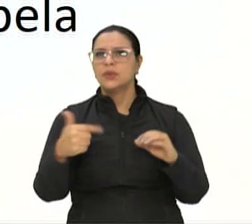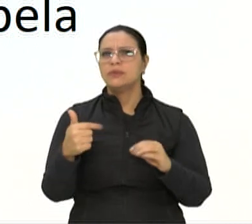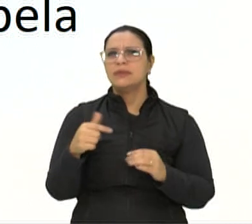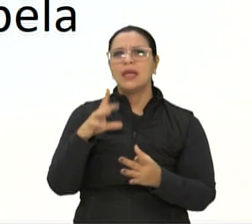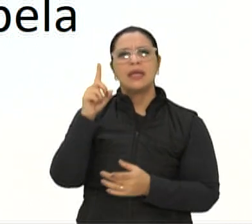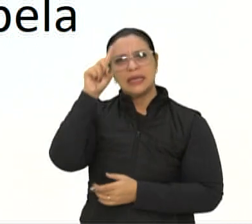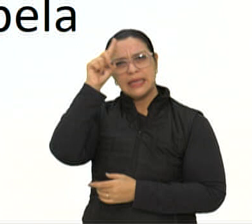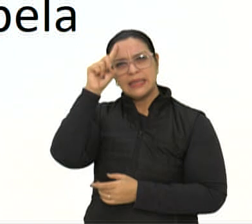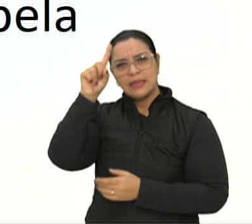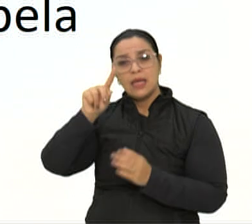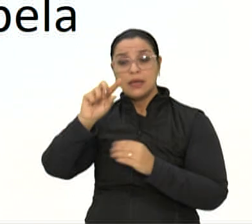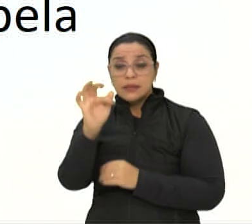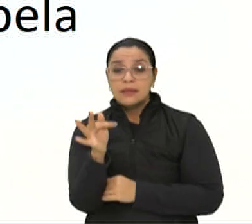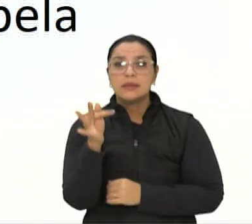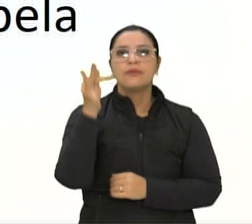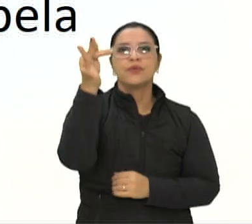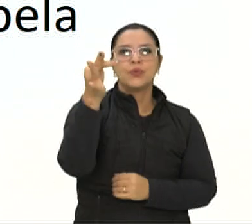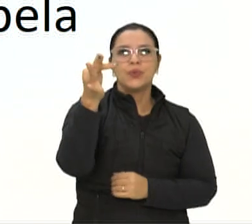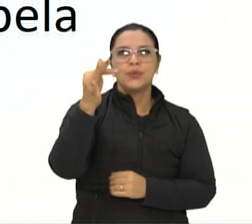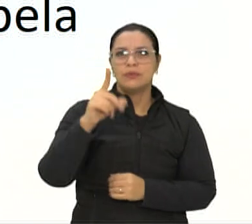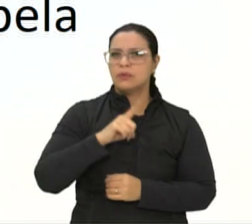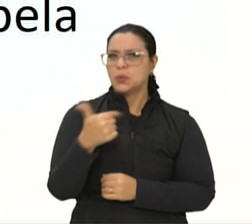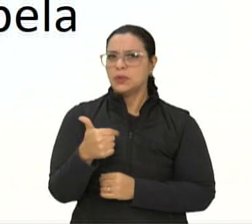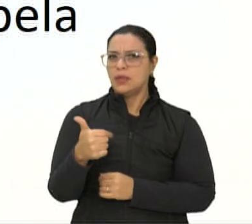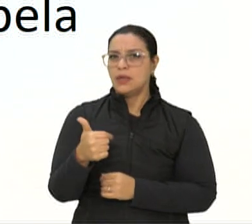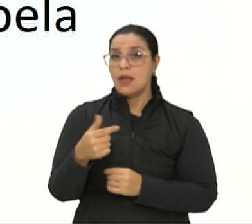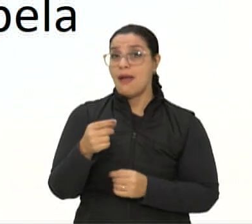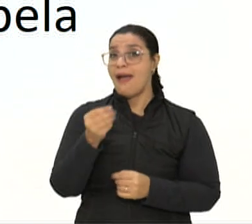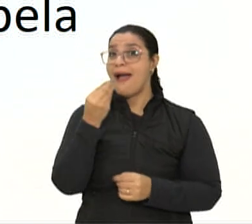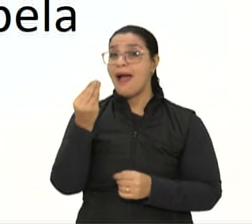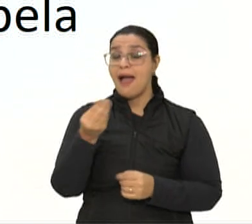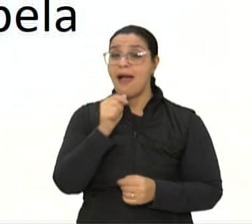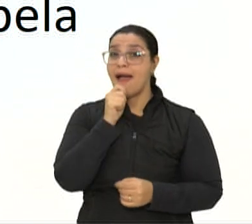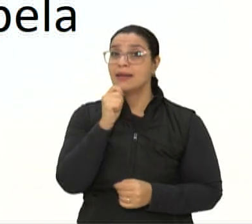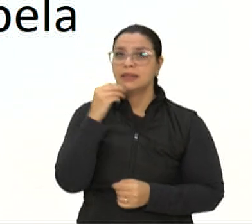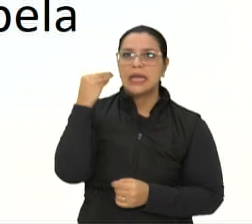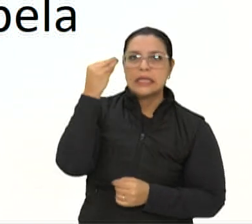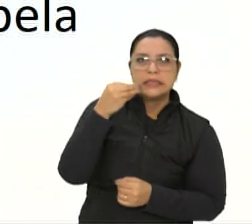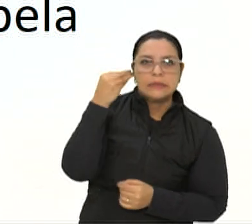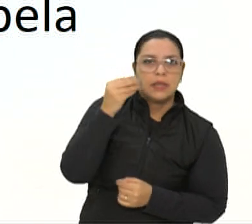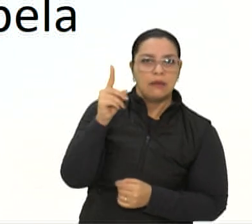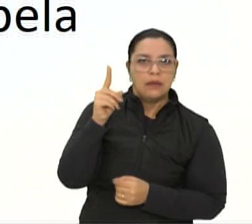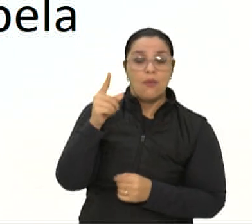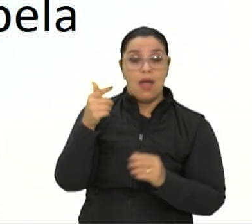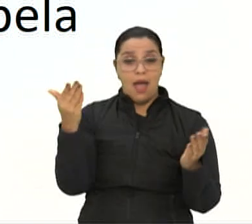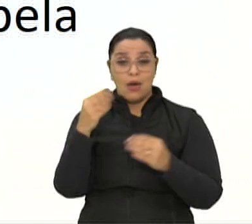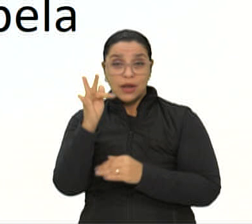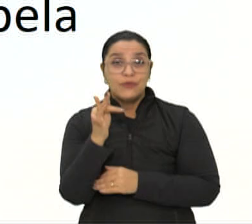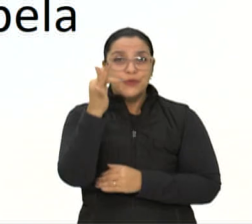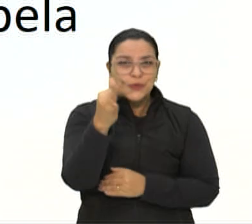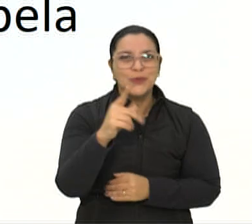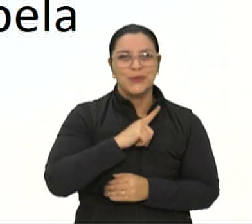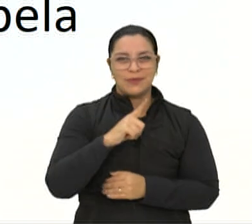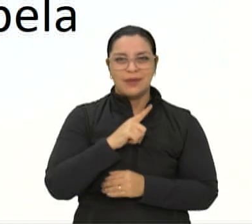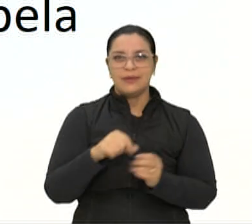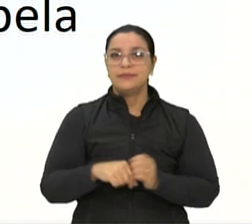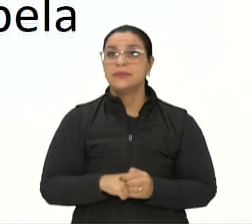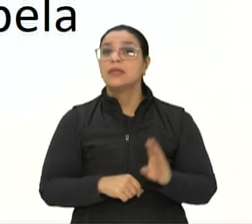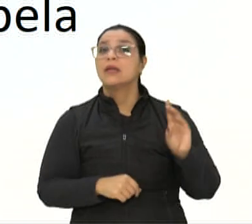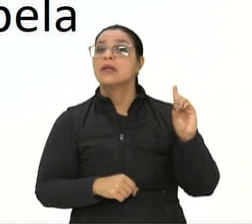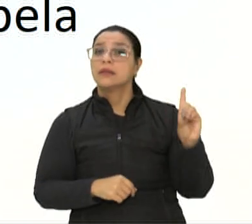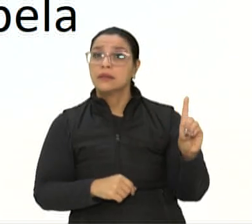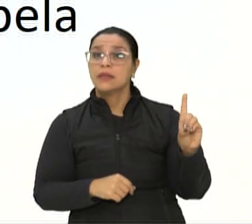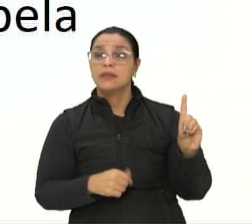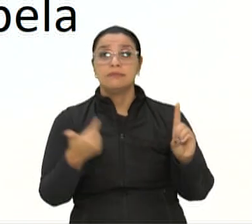a posteriori é o que não está na experiência, é o depois da experiência, depois que você tem experiência. E letra